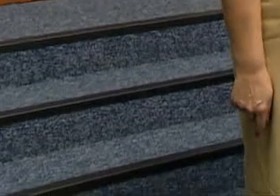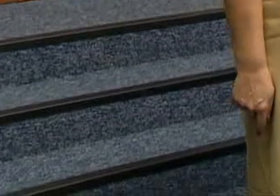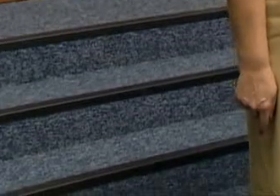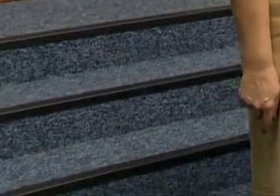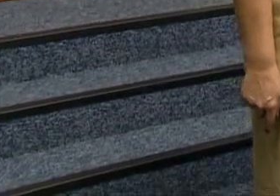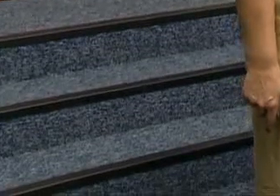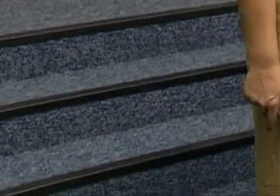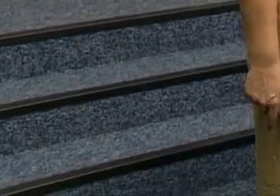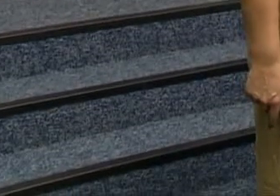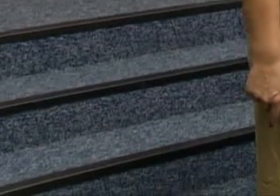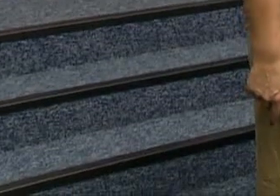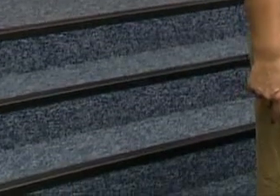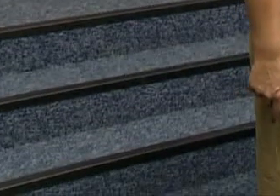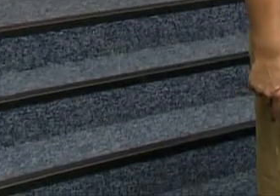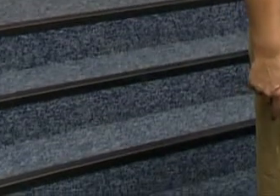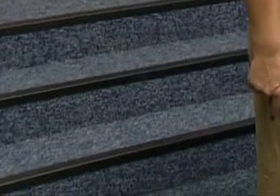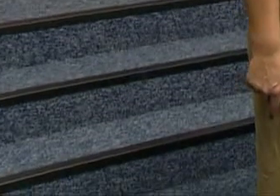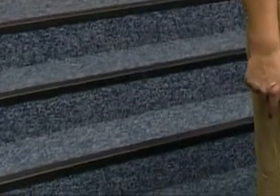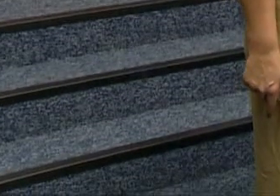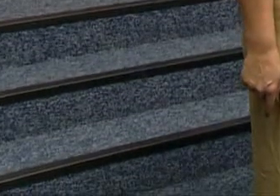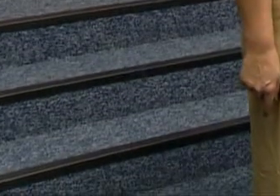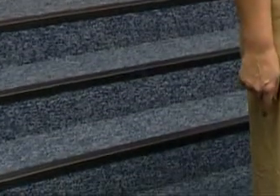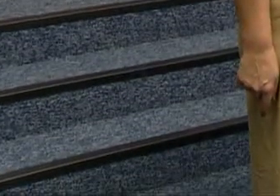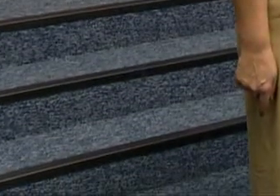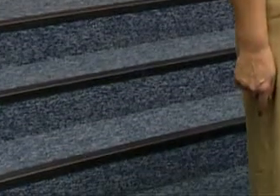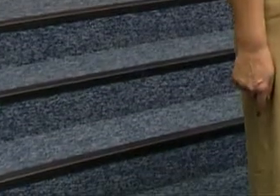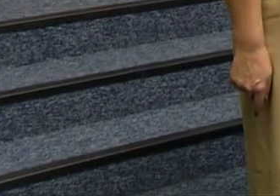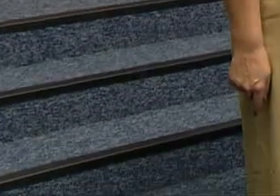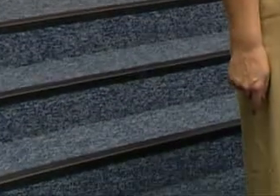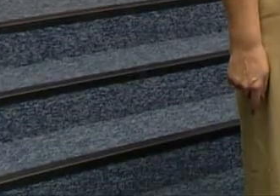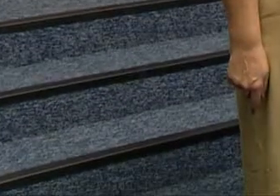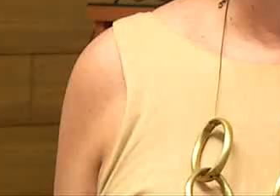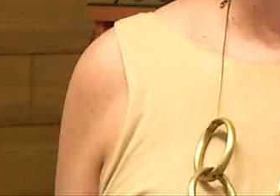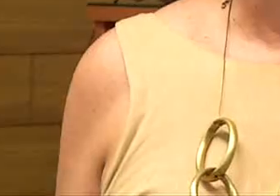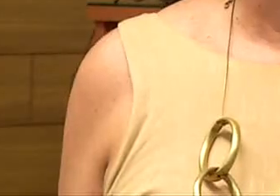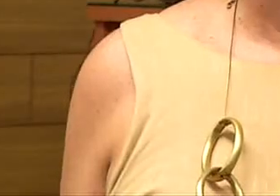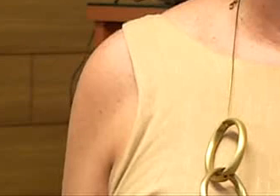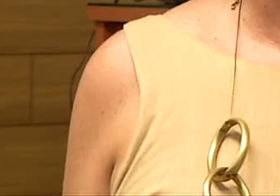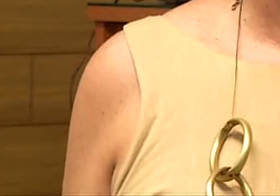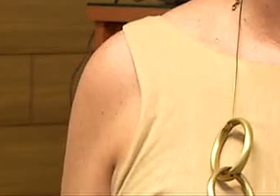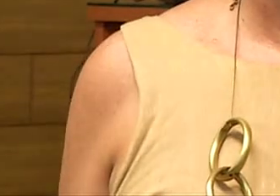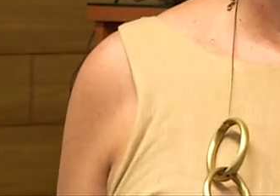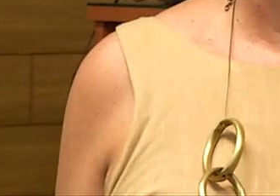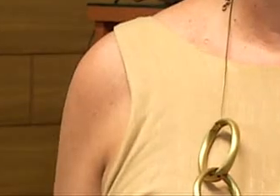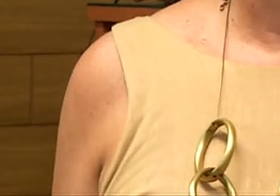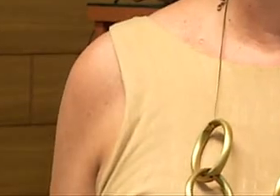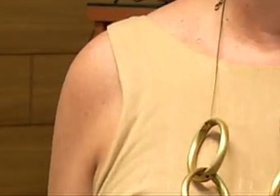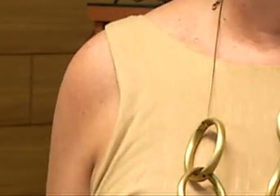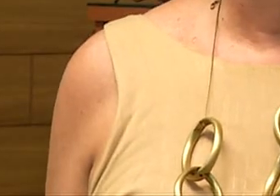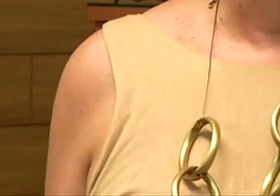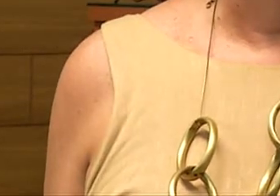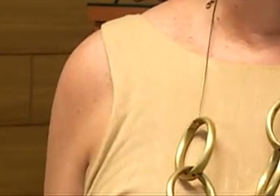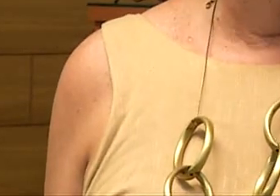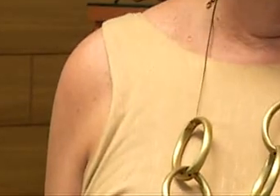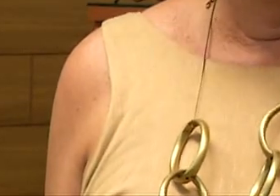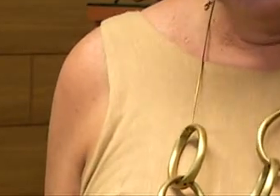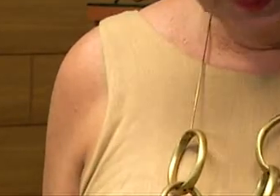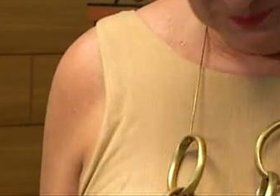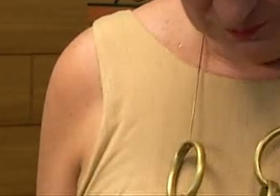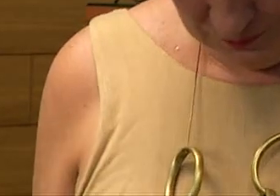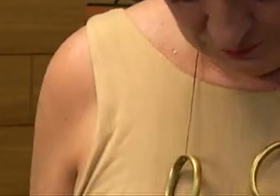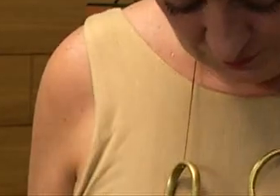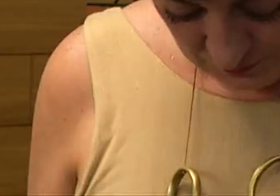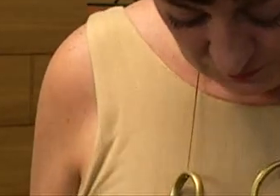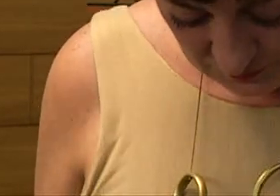1967, ainda como residente e voluntário, compôs a equipe de professores para implantar a residência médica e ensinar os acadêmicos